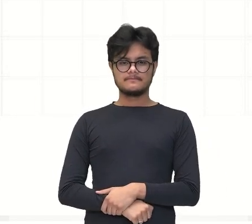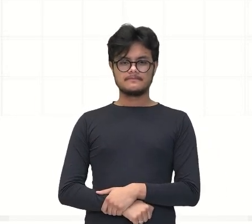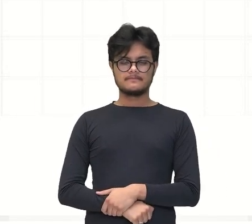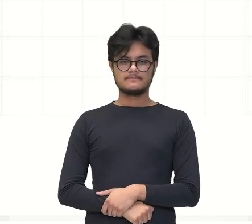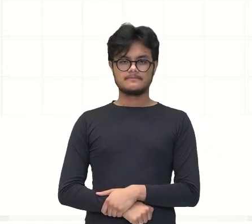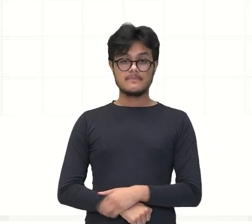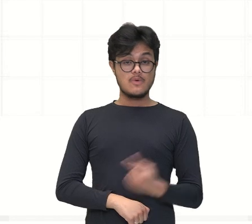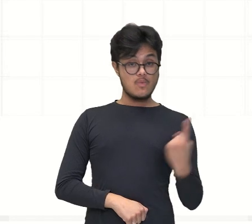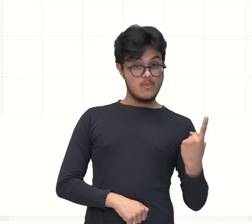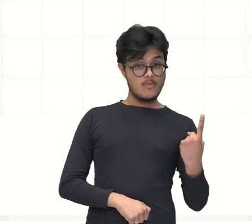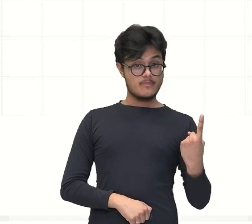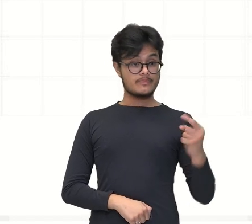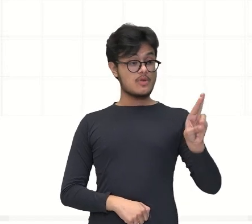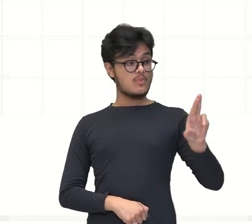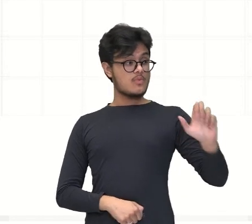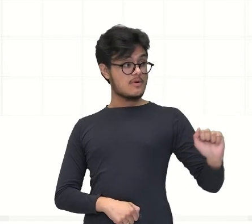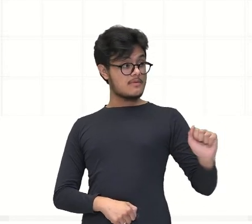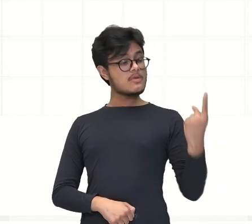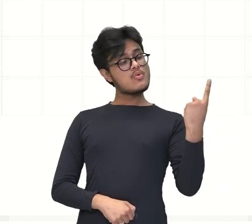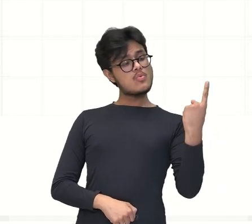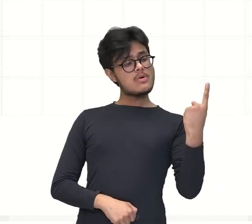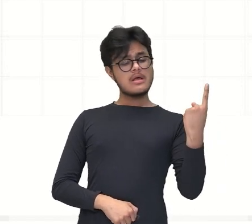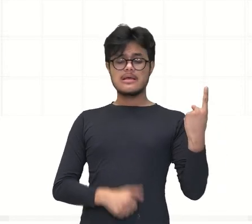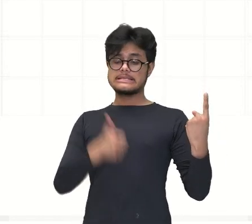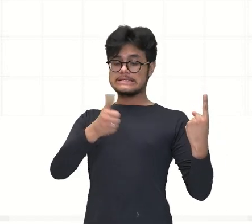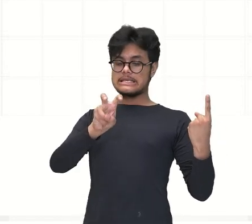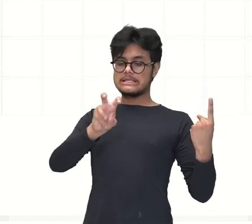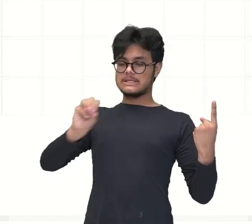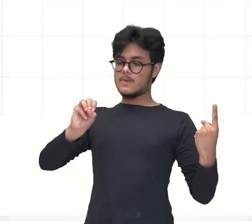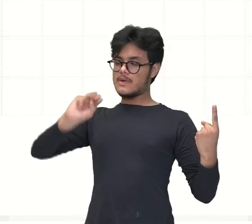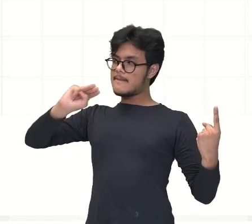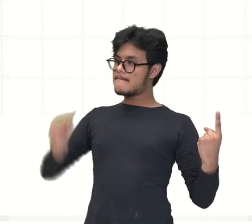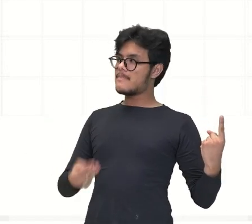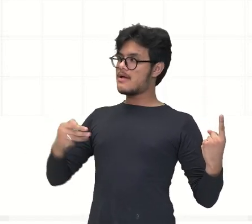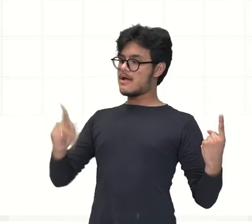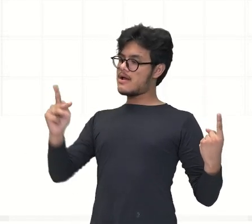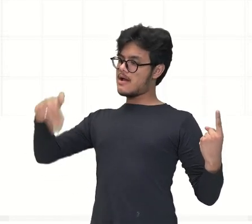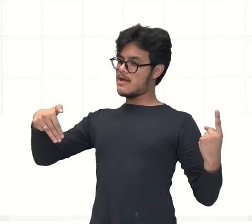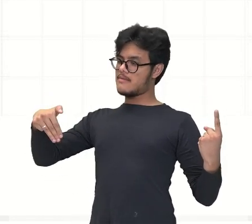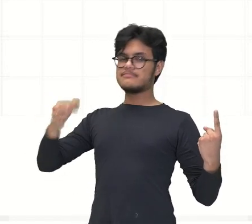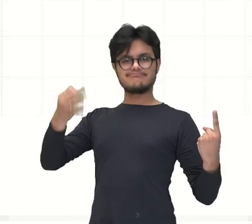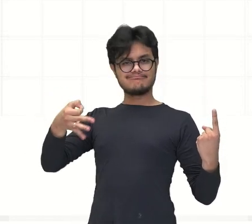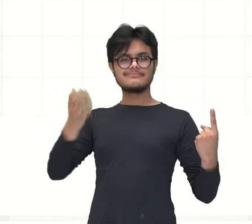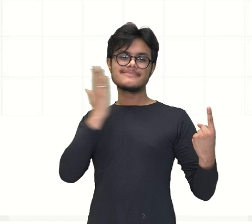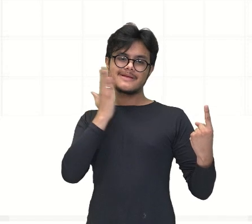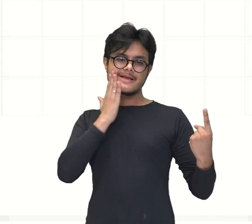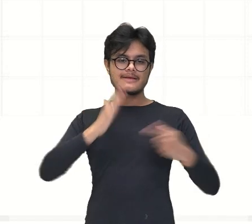150 milhões de quilômetros. Então, a distância que eu quero,